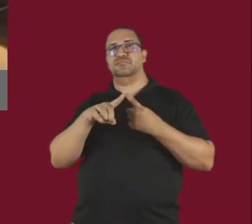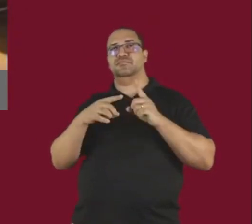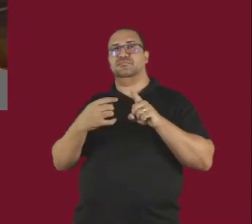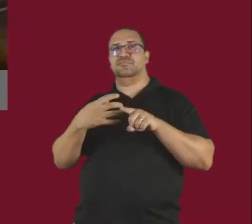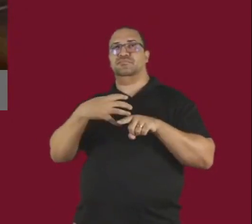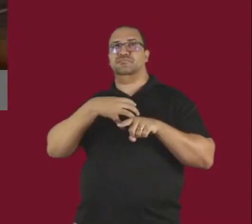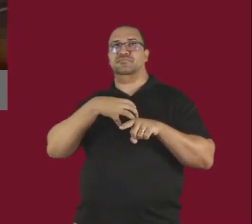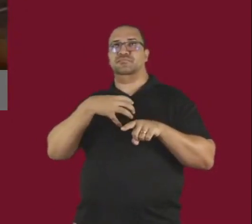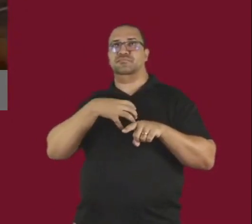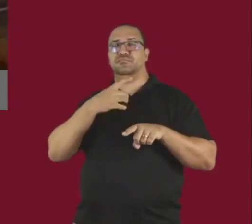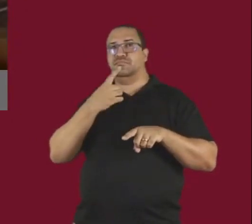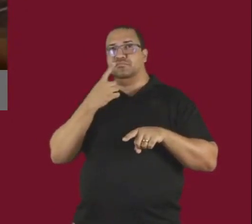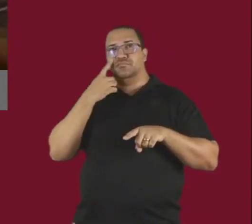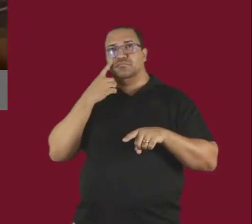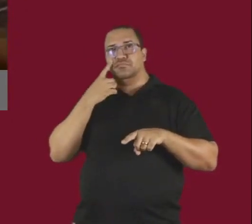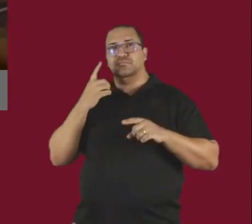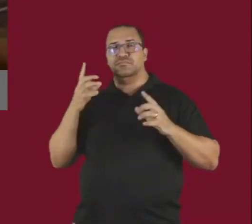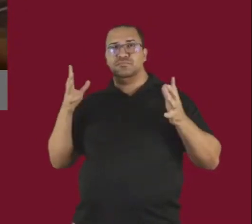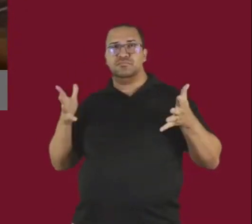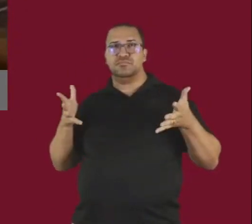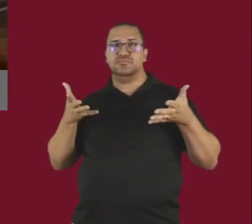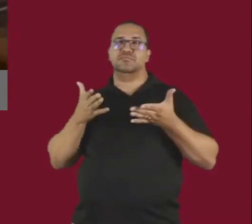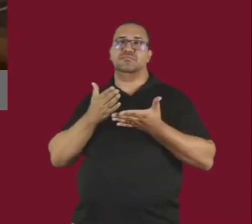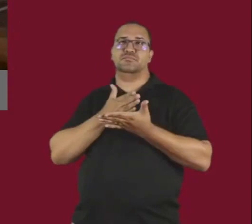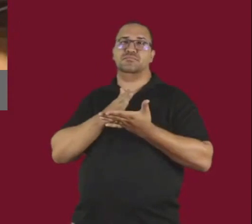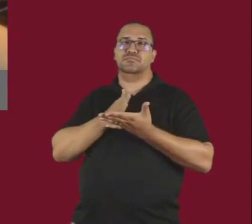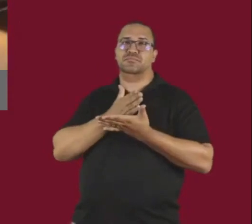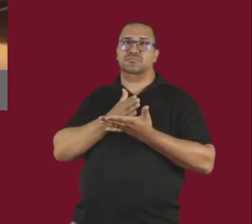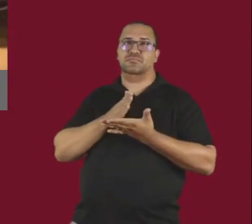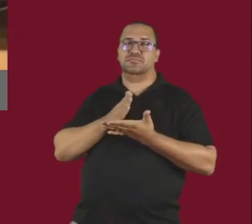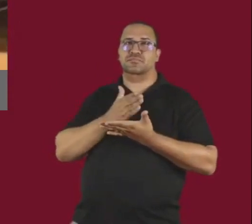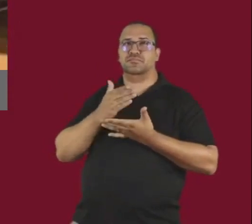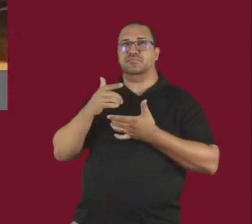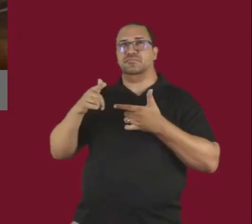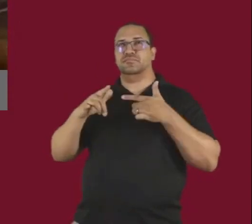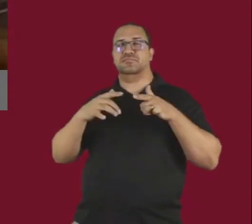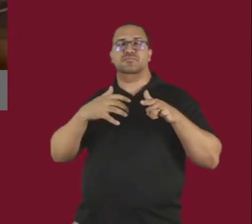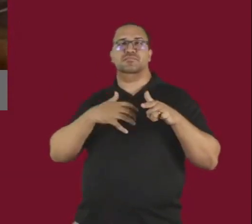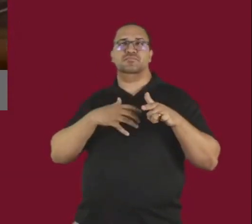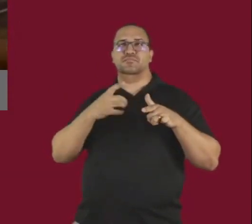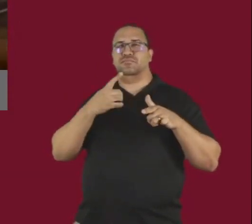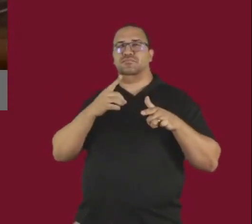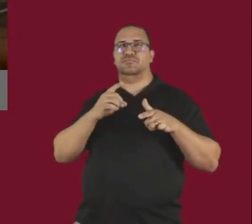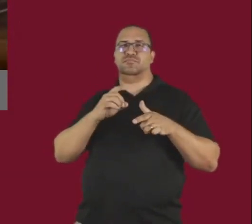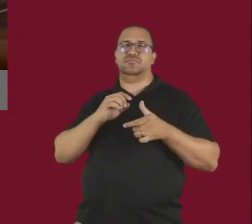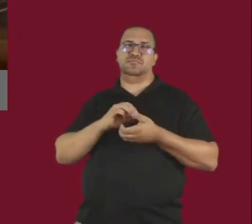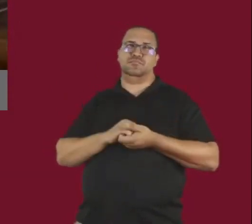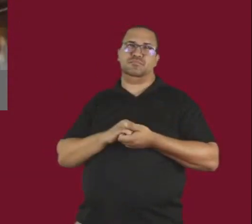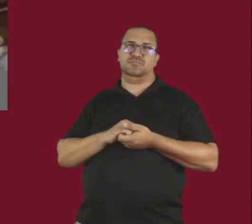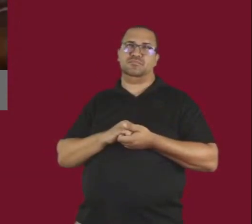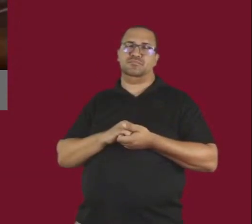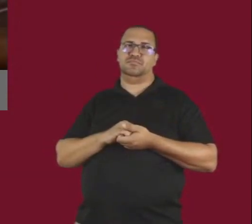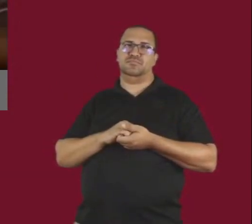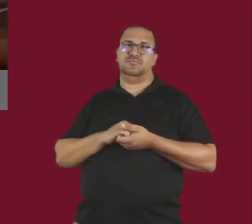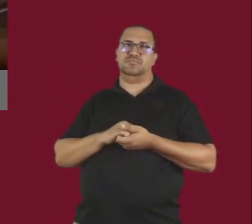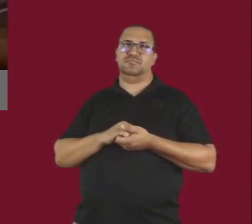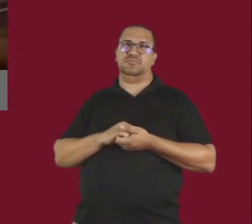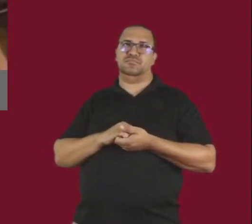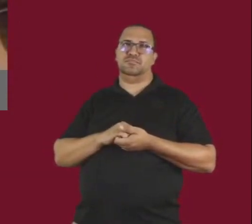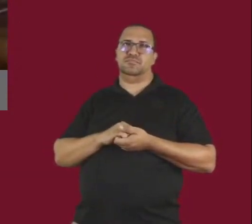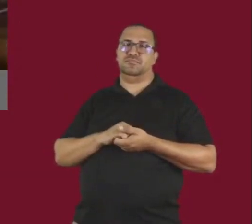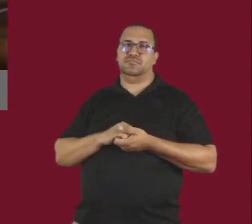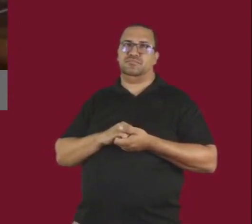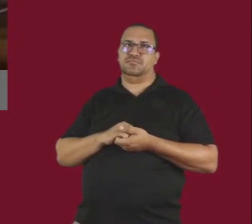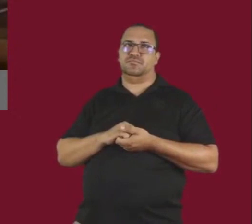veio Raoni, porque teve uma parte na floresta, na Terra do Meio, outra parte em Altamira. Vieram